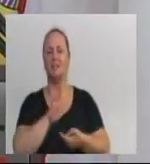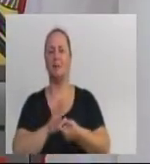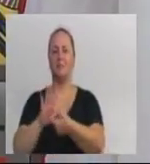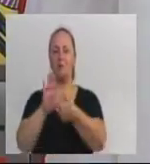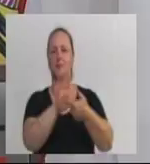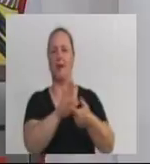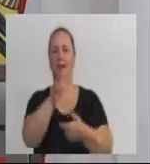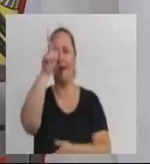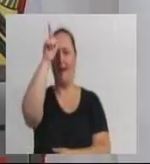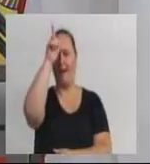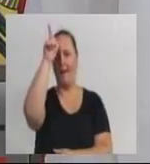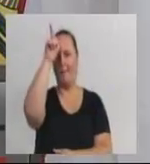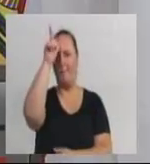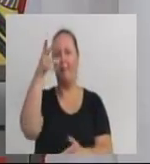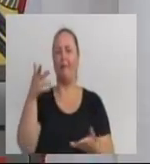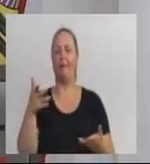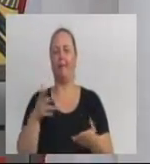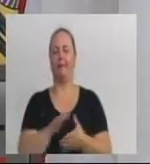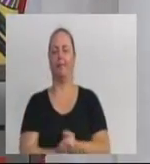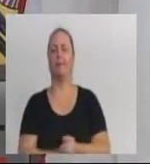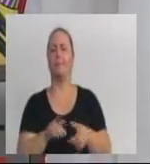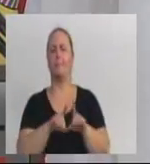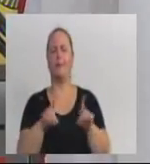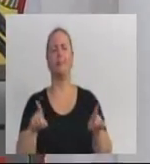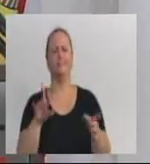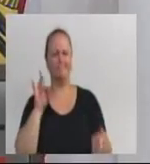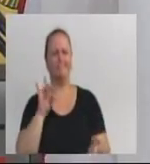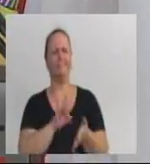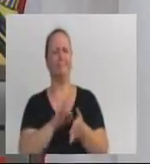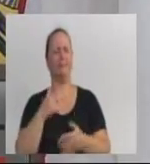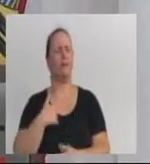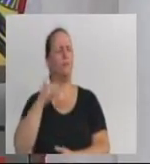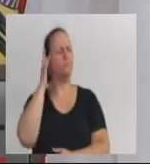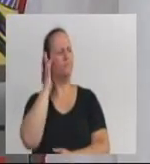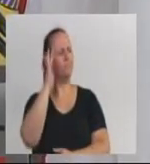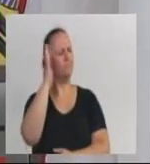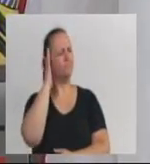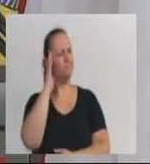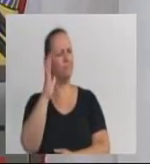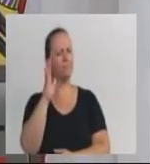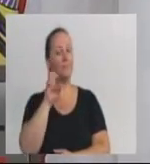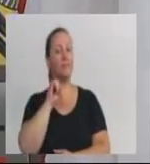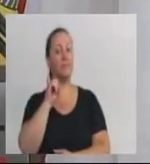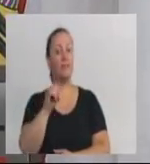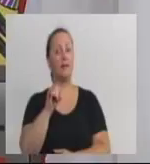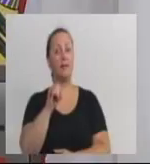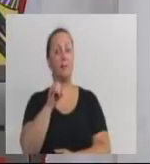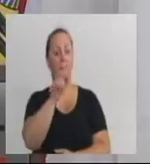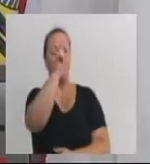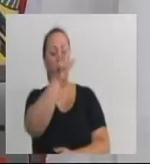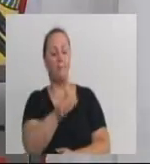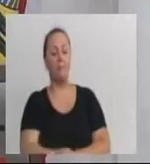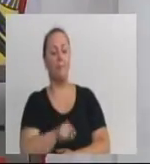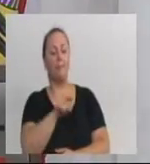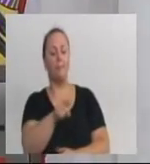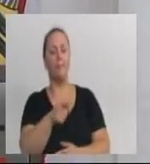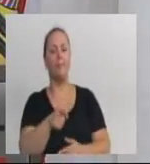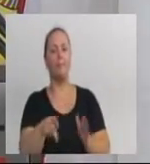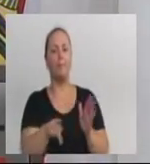sem passaporte, eu fico imaginando, senhores vereadores, um ministro de Estado lá em